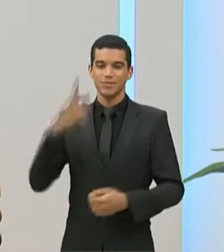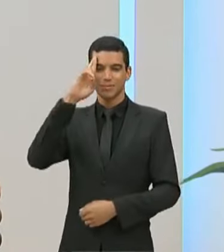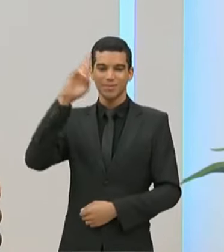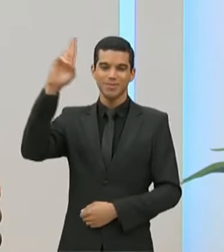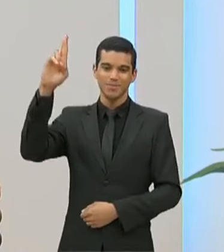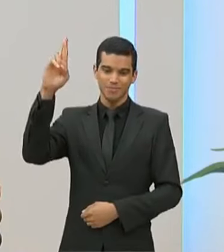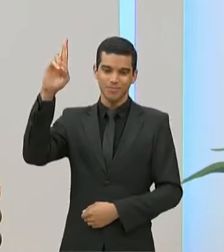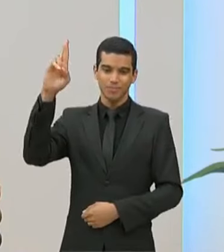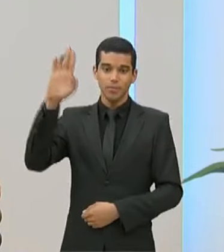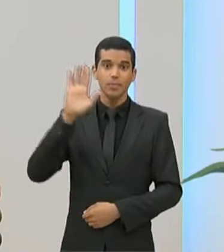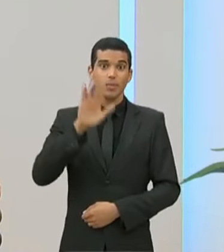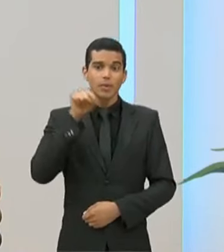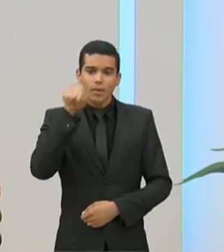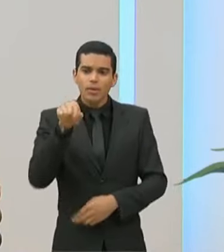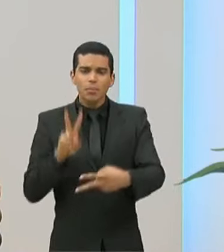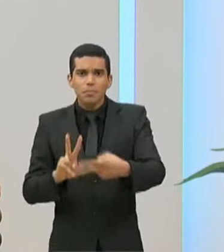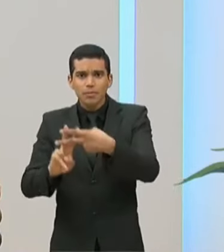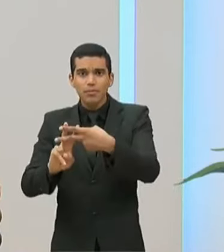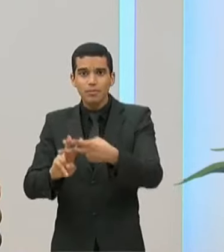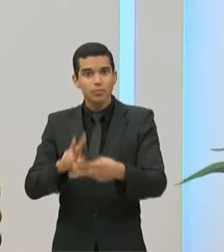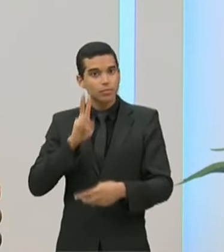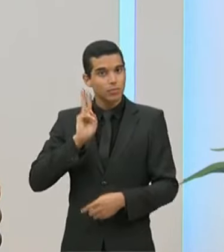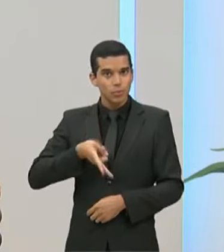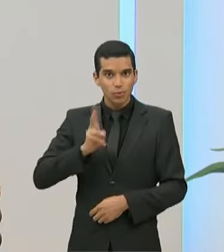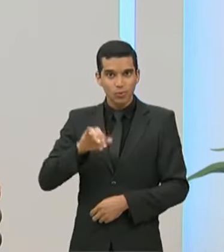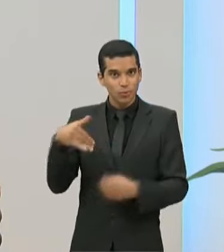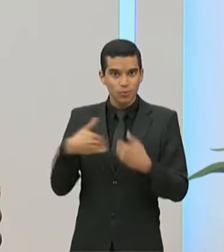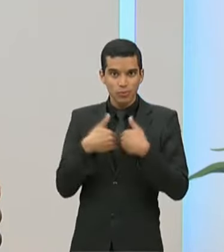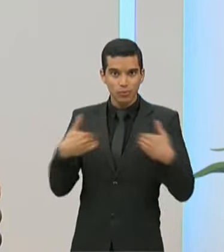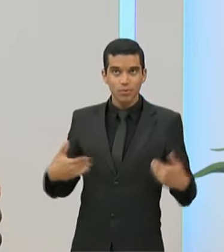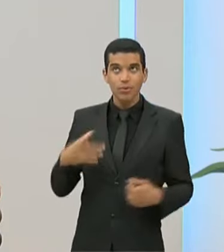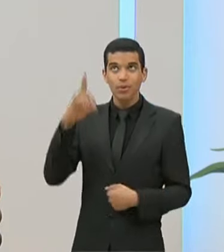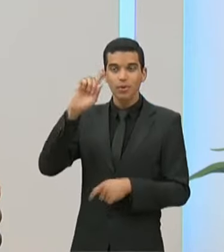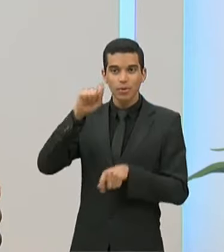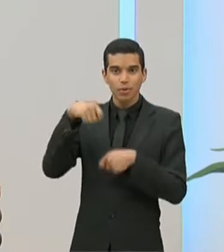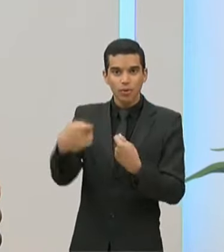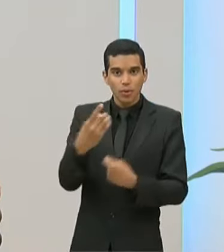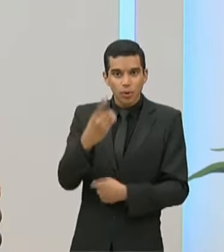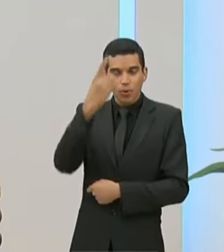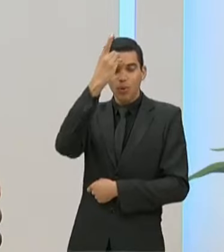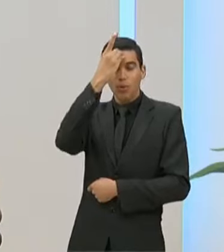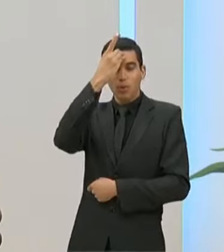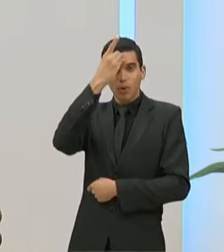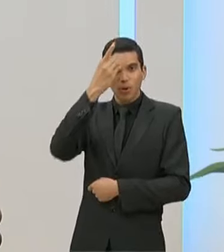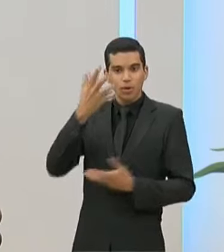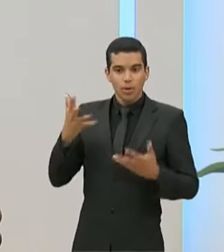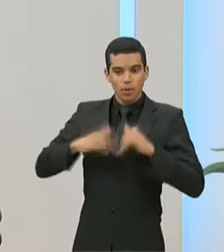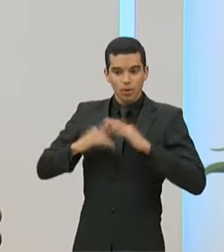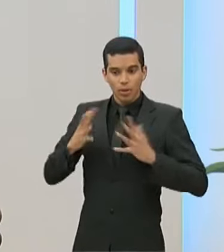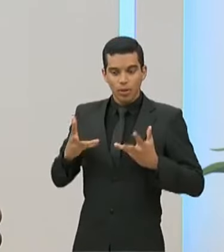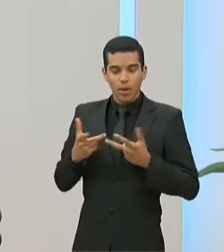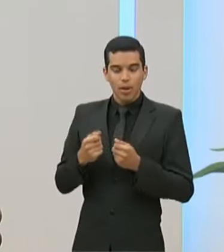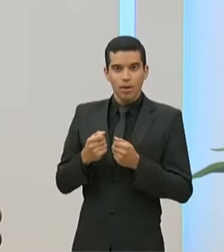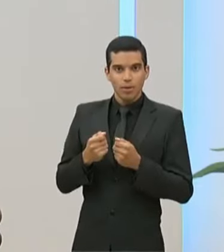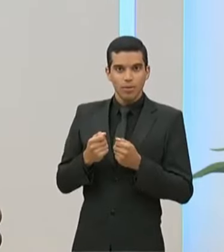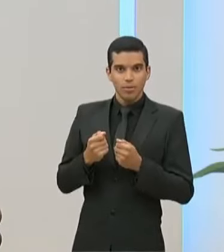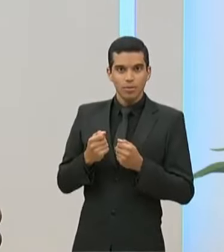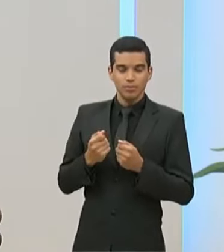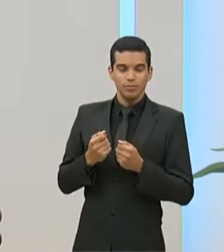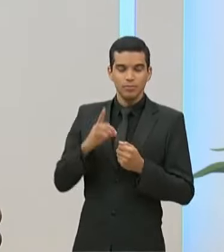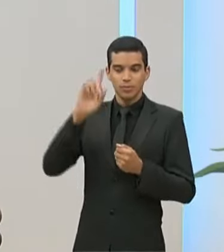os talentos que Deus lhe deu para frutificar. Você está usando seus talentos para